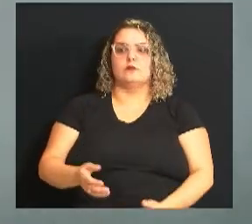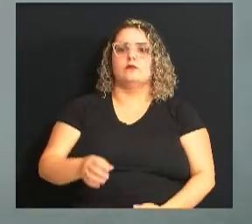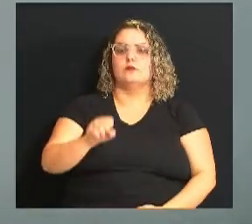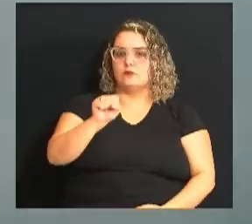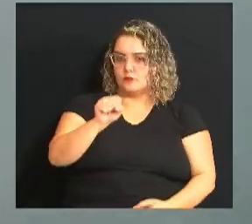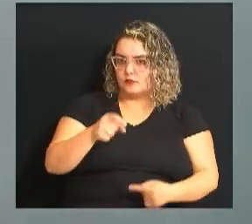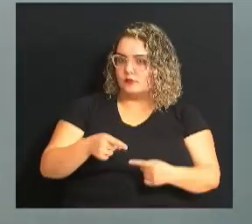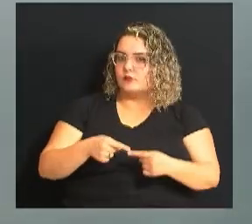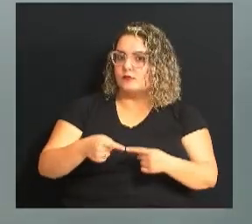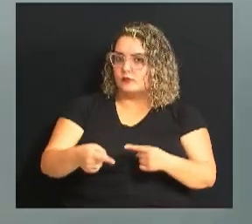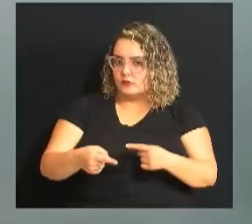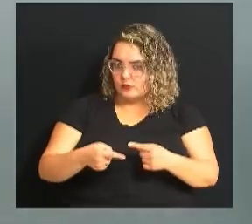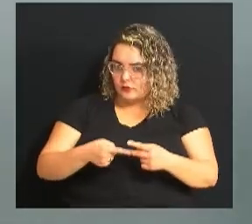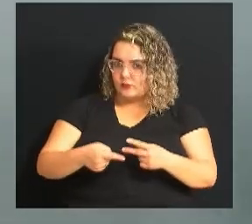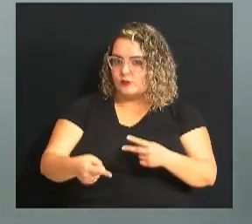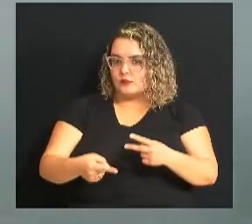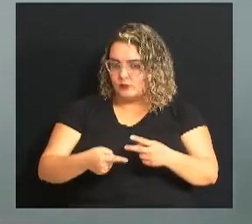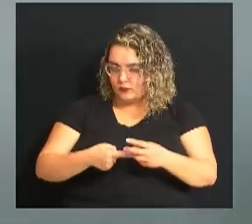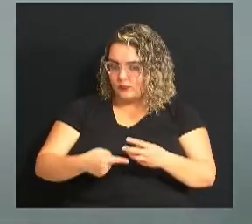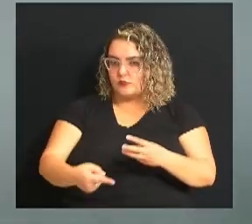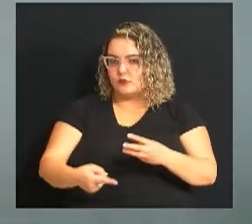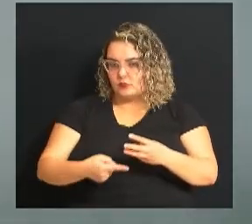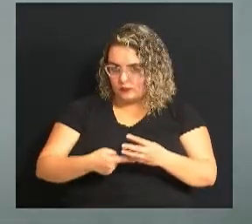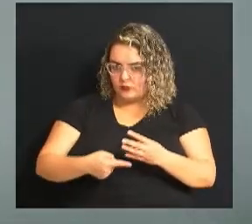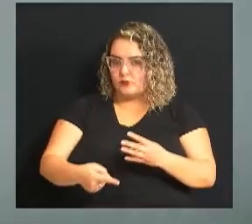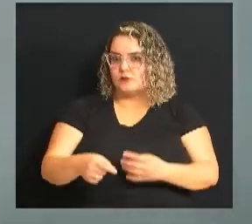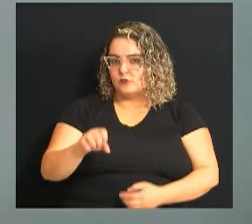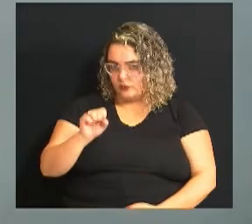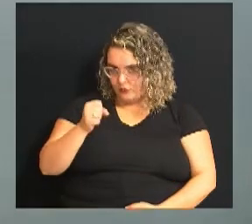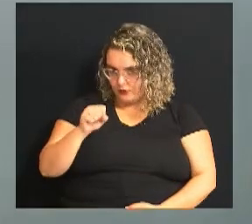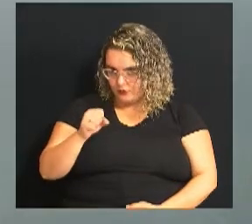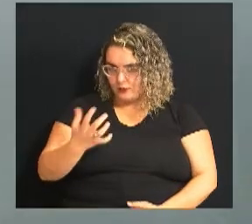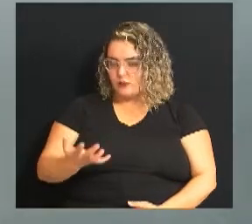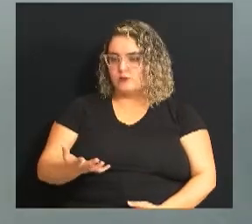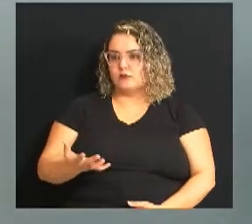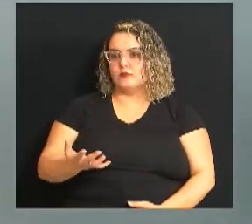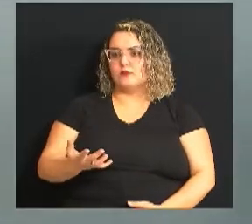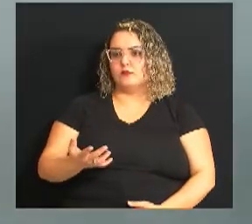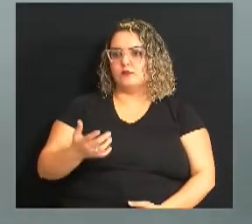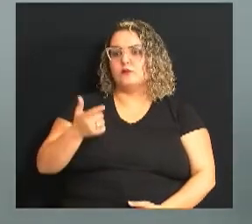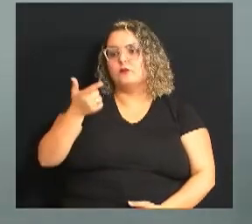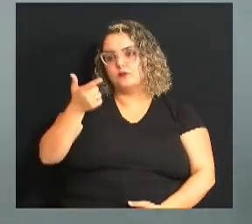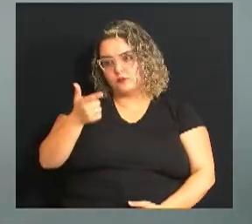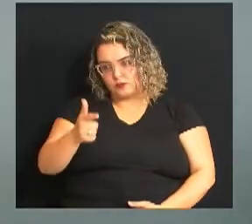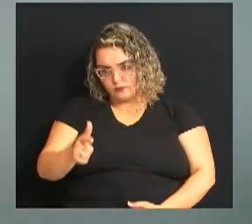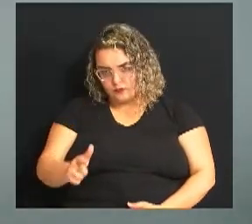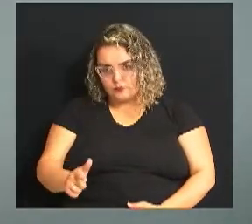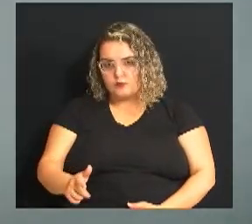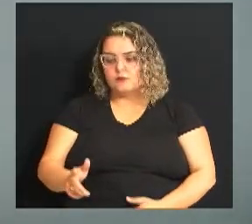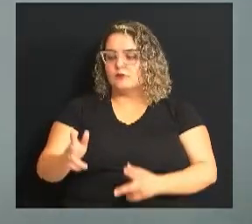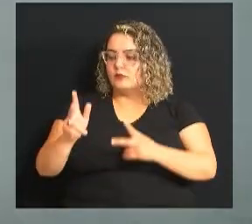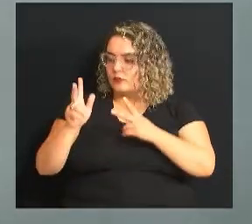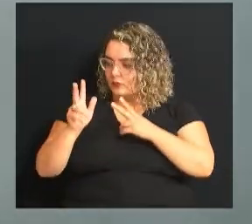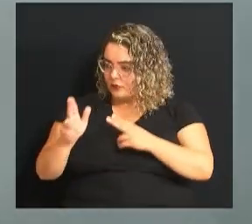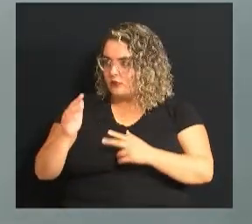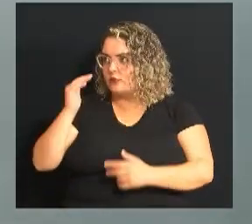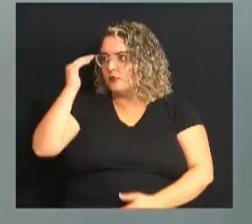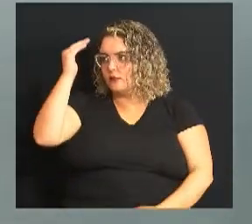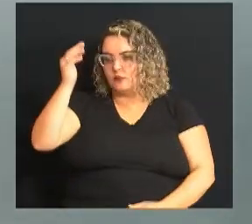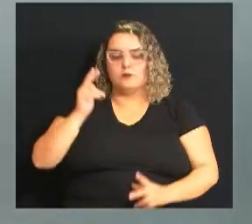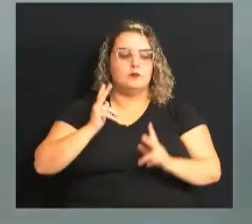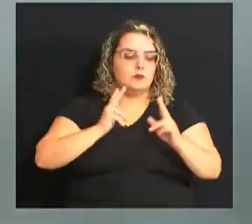é preferível isso. Então, a gente segue na mesma toada de tempo entre